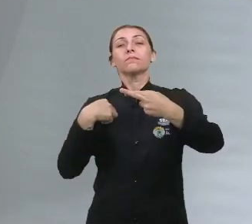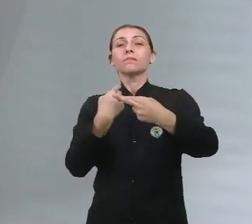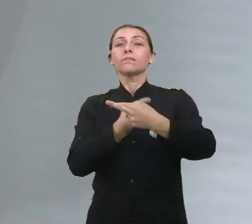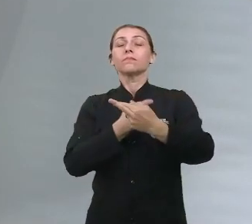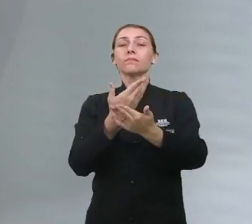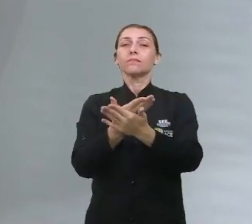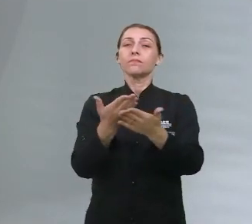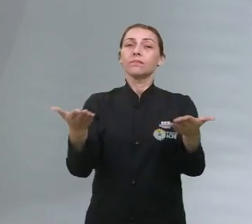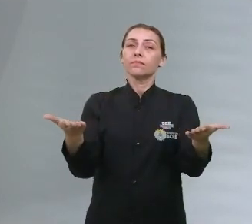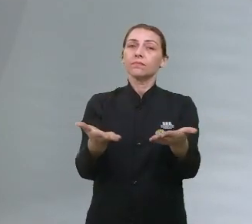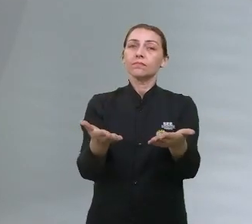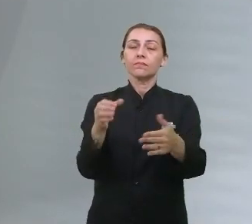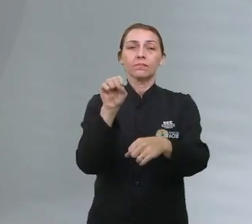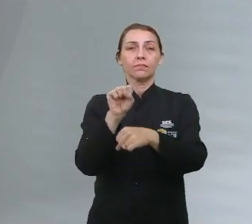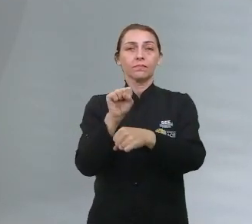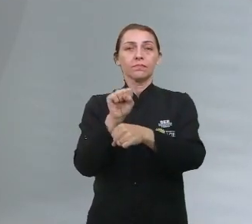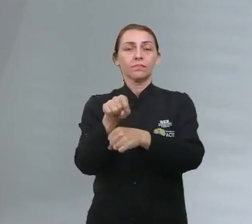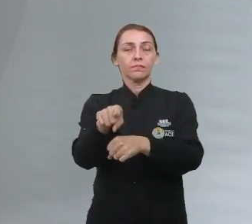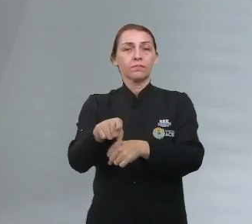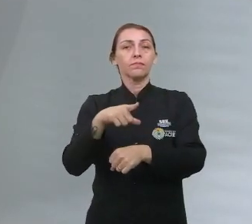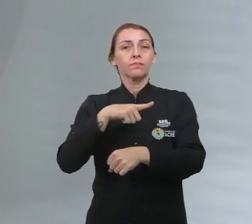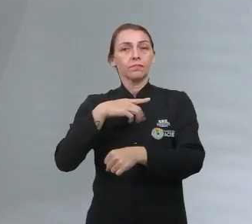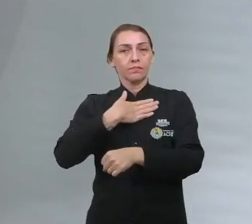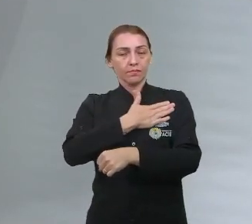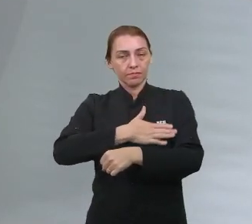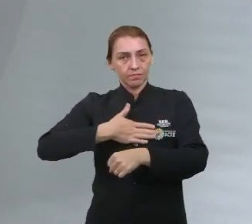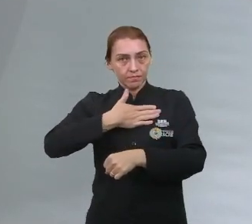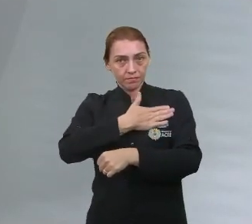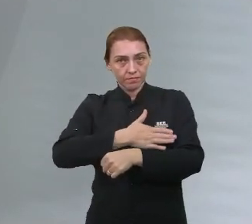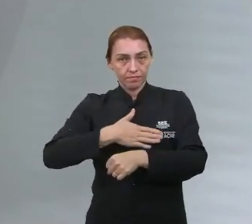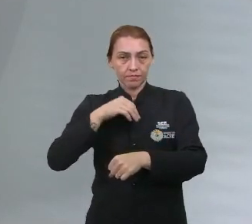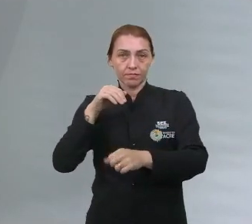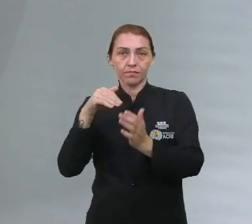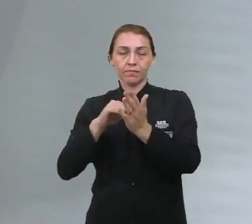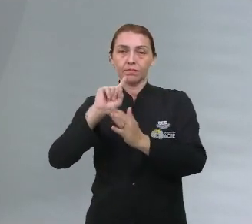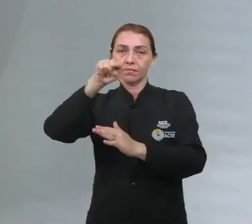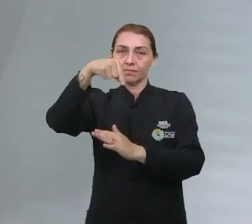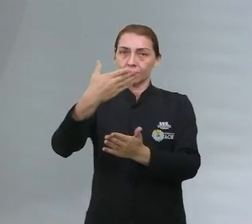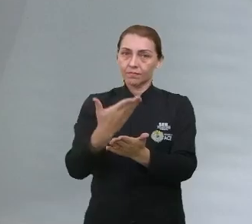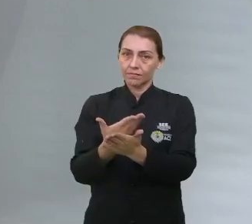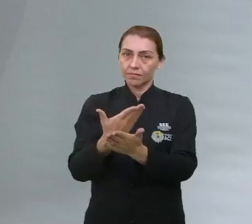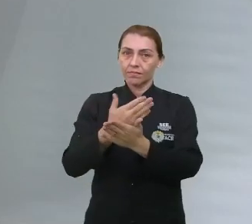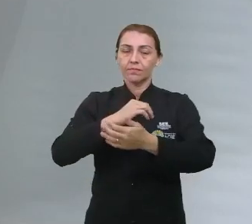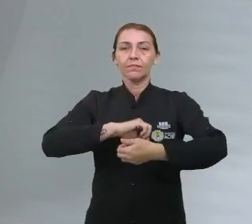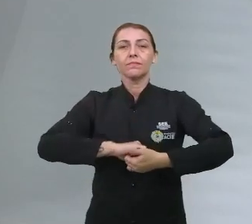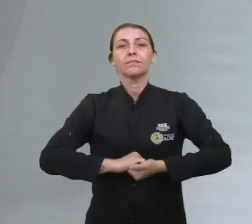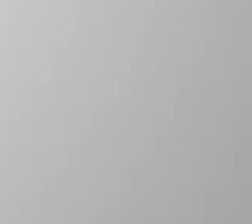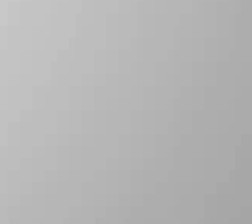de hoje. Espero que vocês tenham gostado e até a próxima aula.